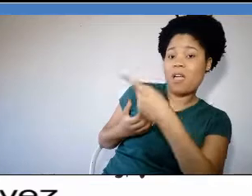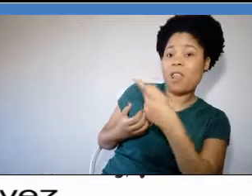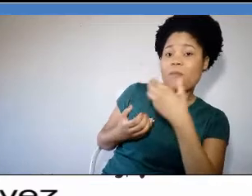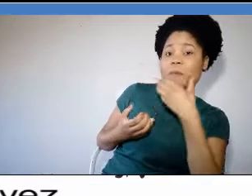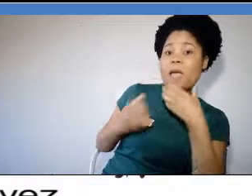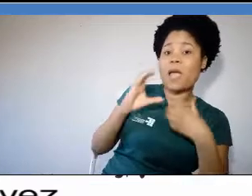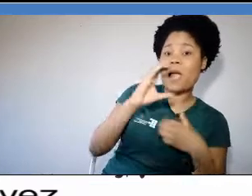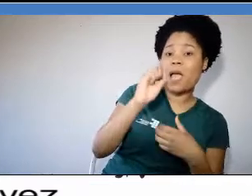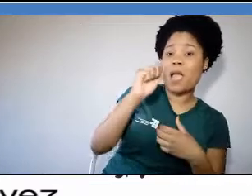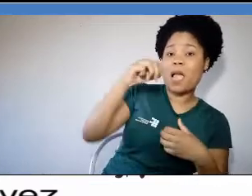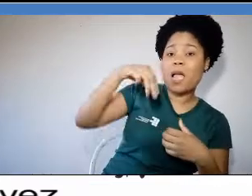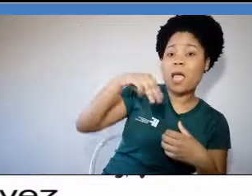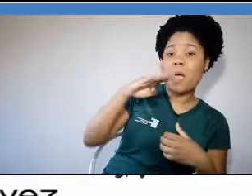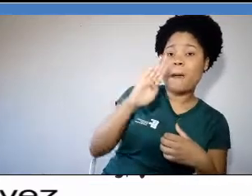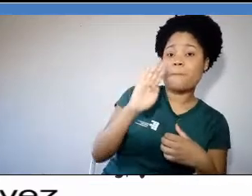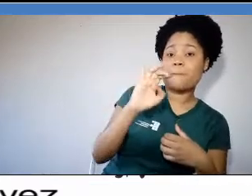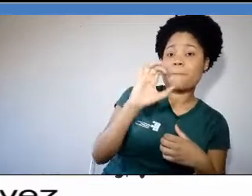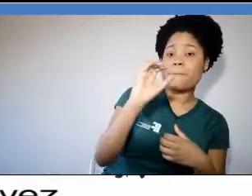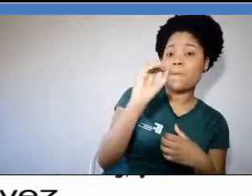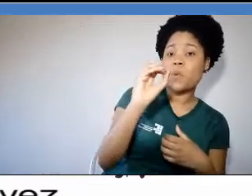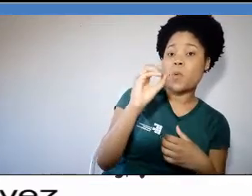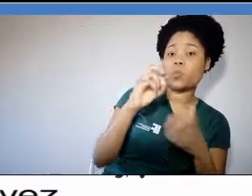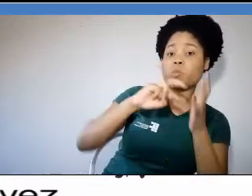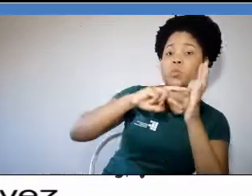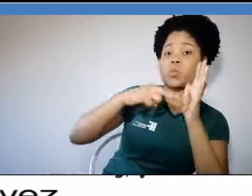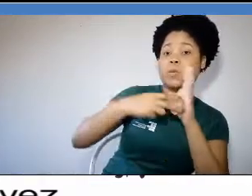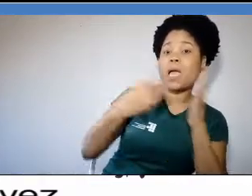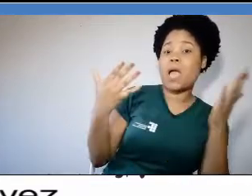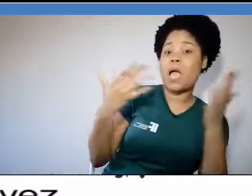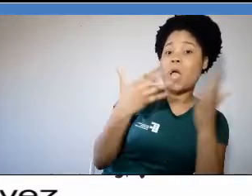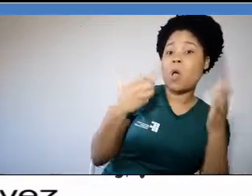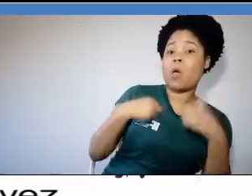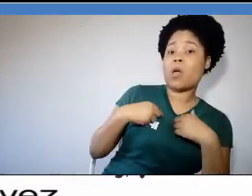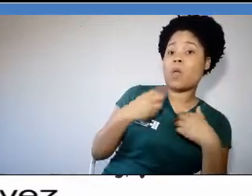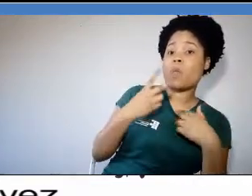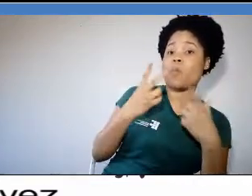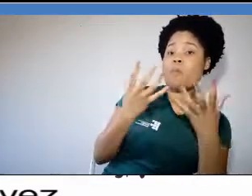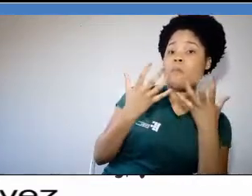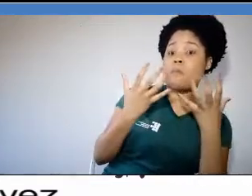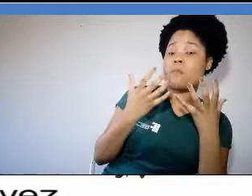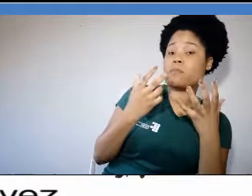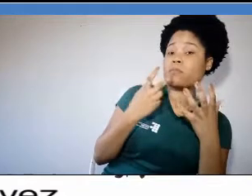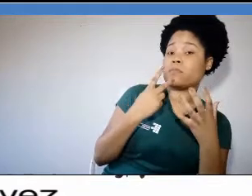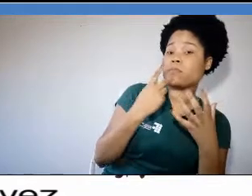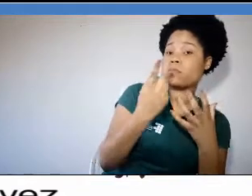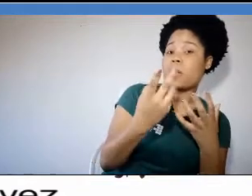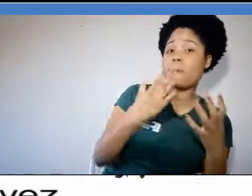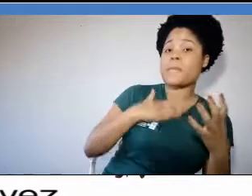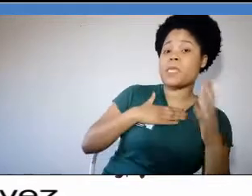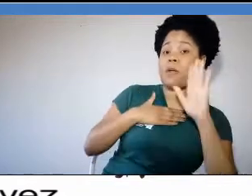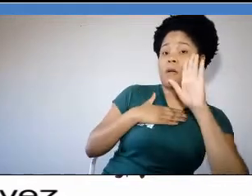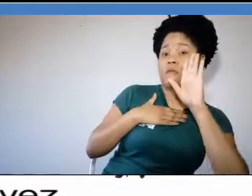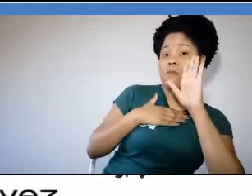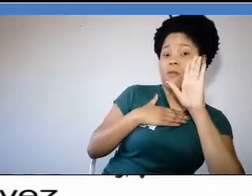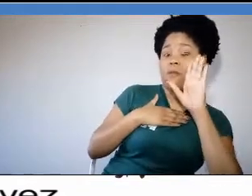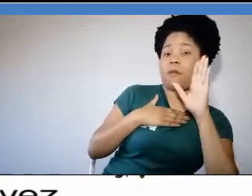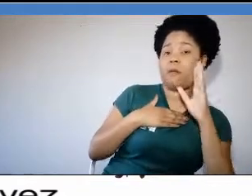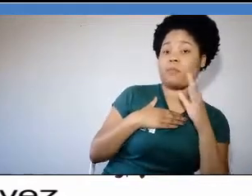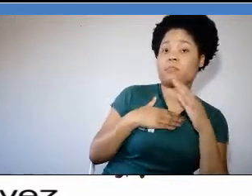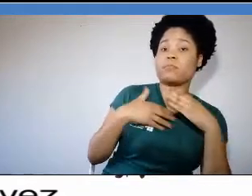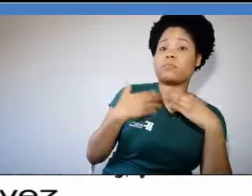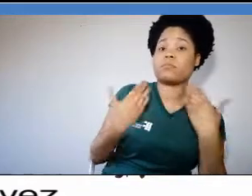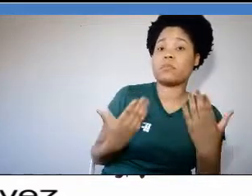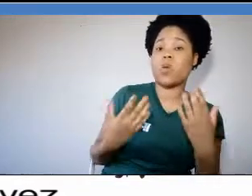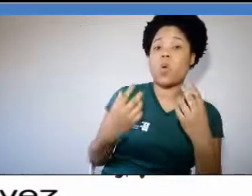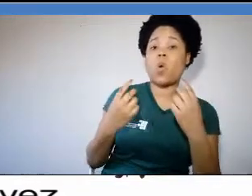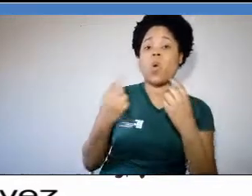quer falar, ele fala câmbio, né? Ele está dizendo para o outro, agora eu vou falar, agora é minha vez.